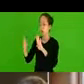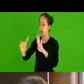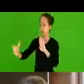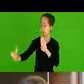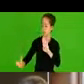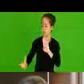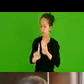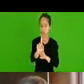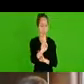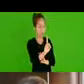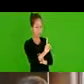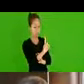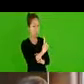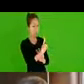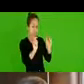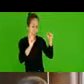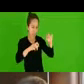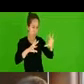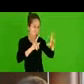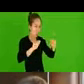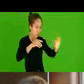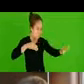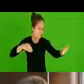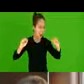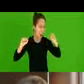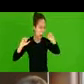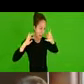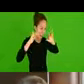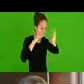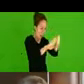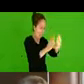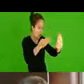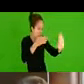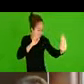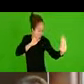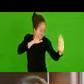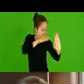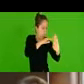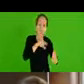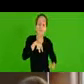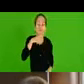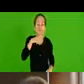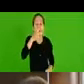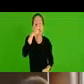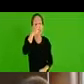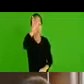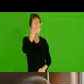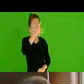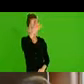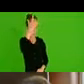porque a meia pessoa que entrava só trazia o perfil de meia verdade